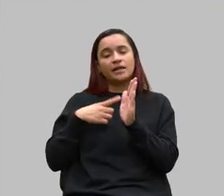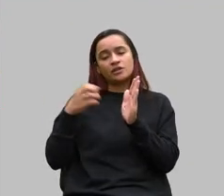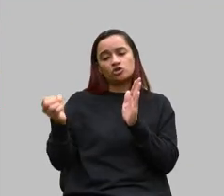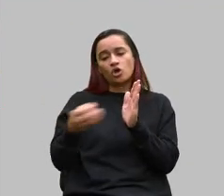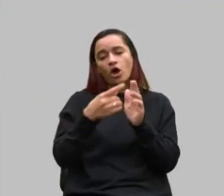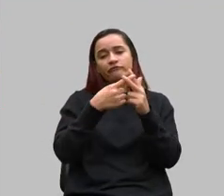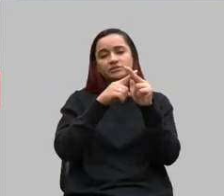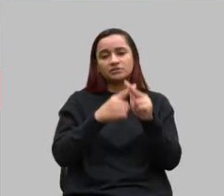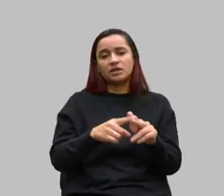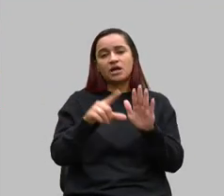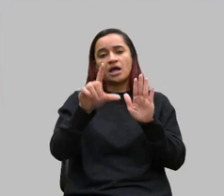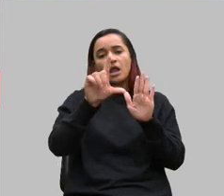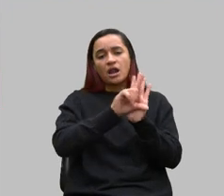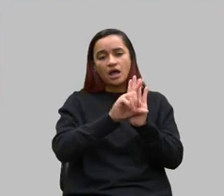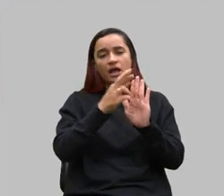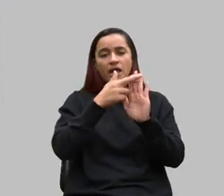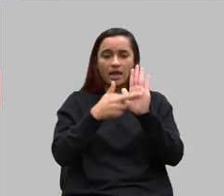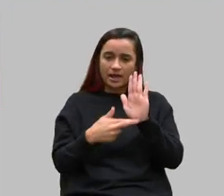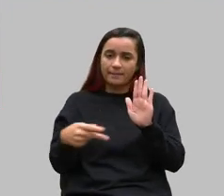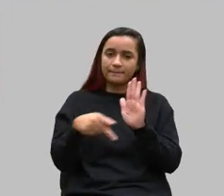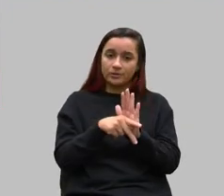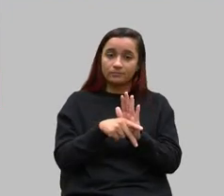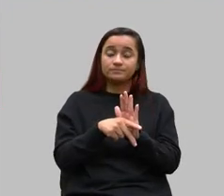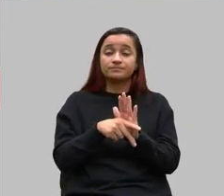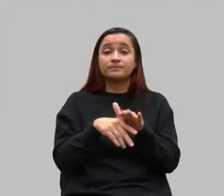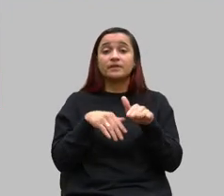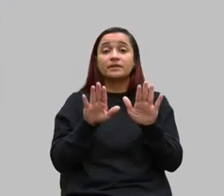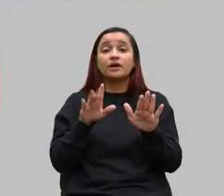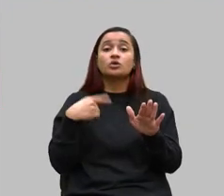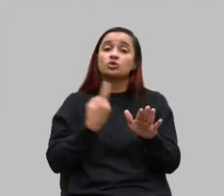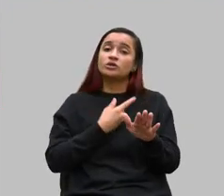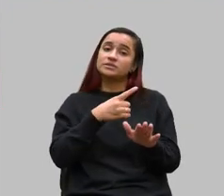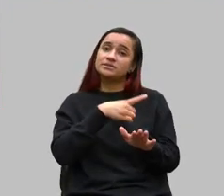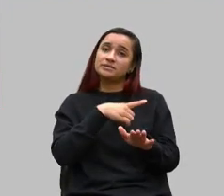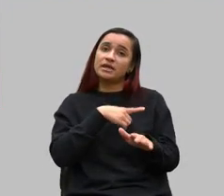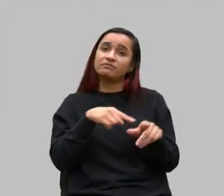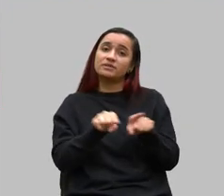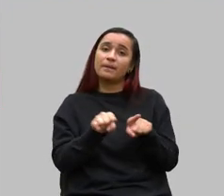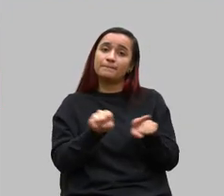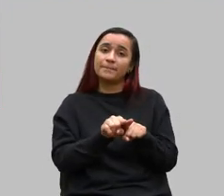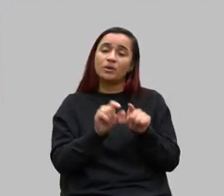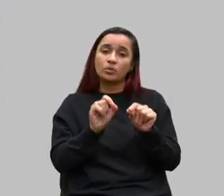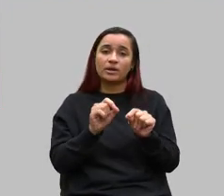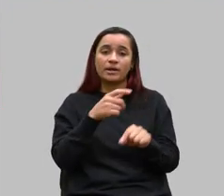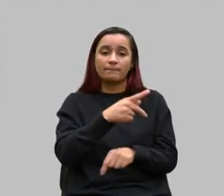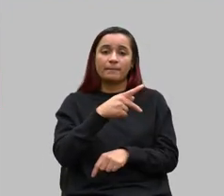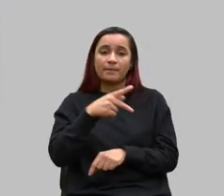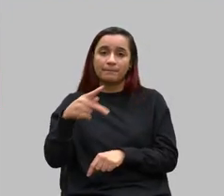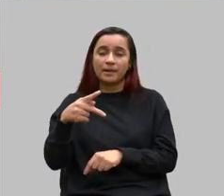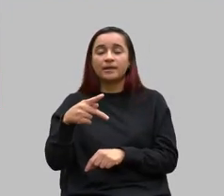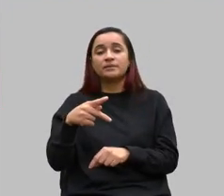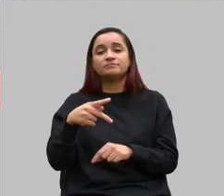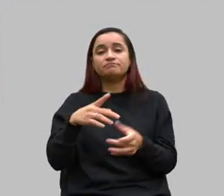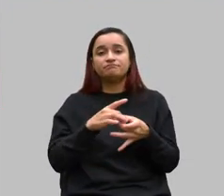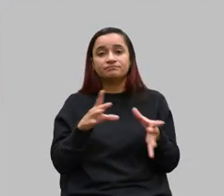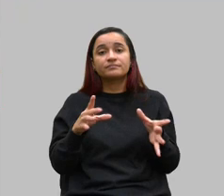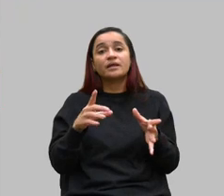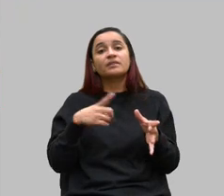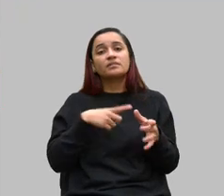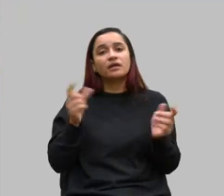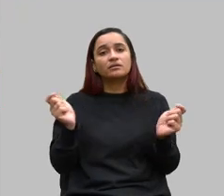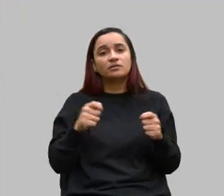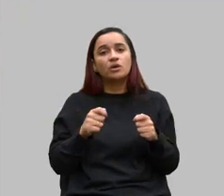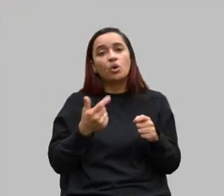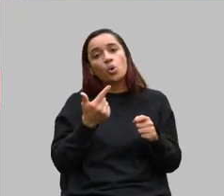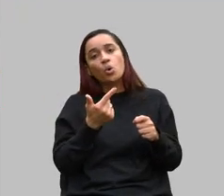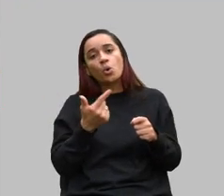incentivo à participação da iniciativa privada nós tivemos Então as concessões e ppps que permitiram aí dar outra